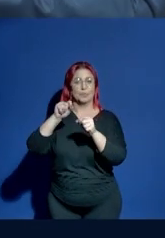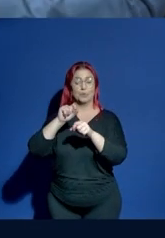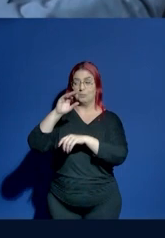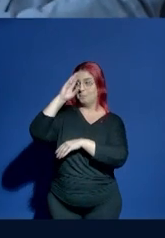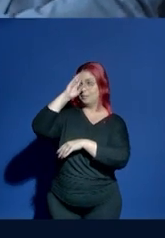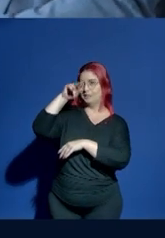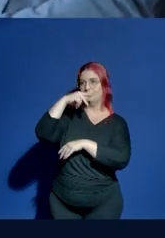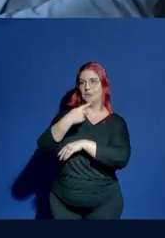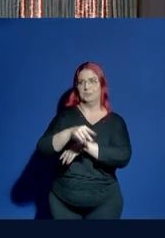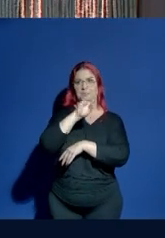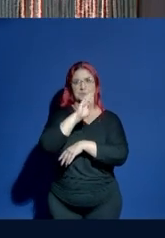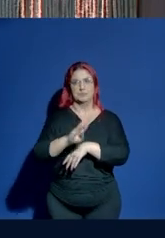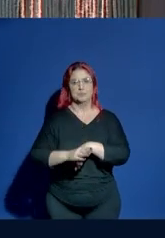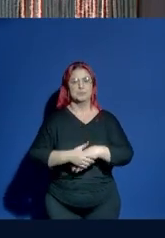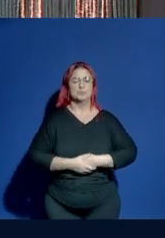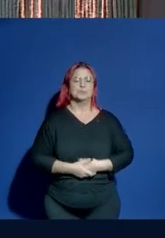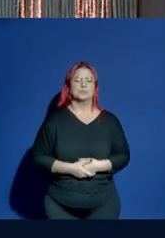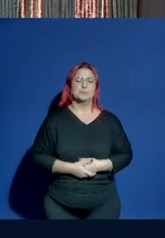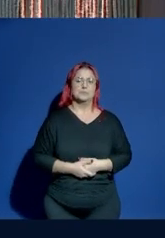biocombustíveis.